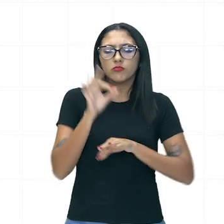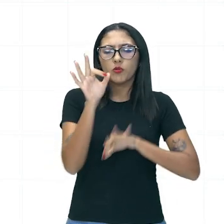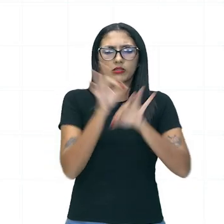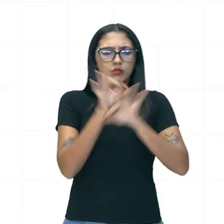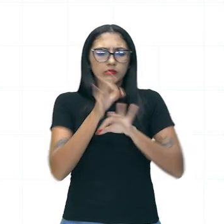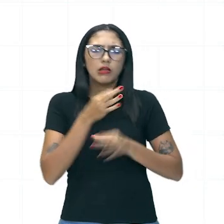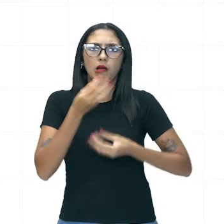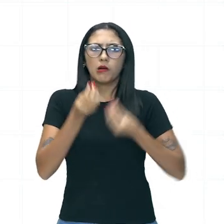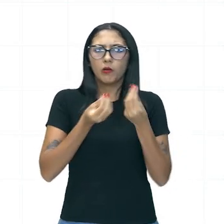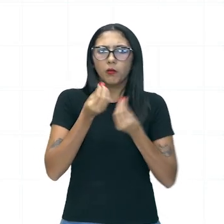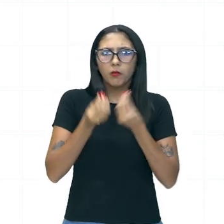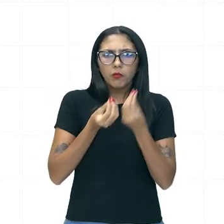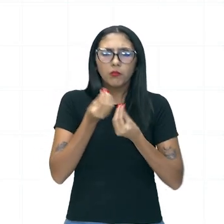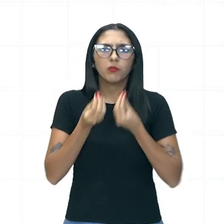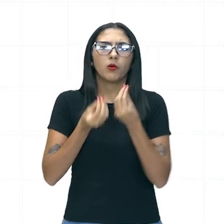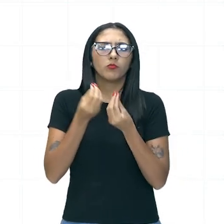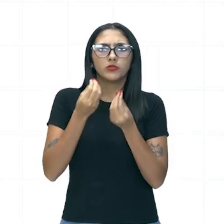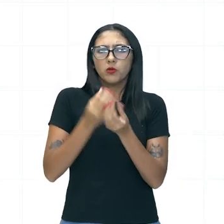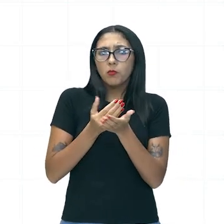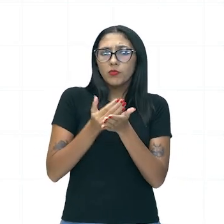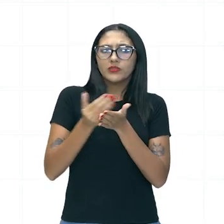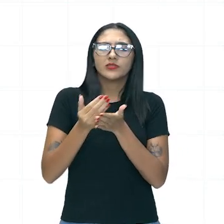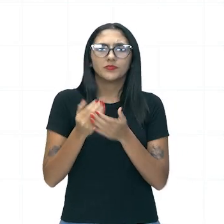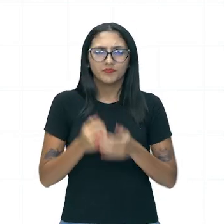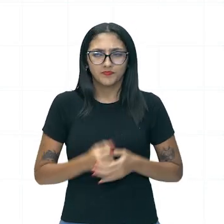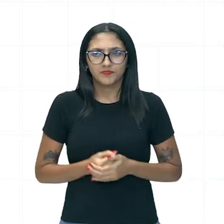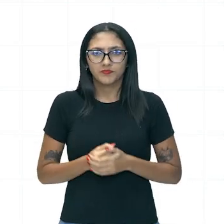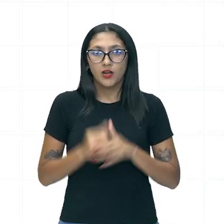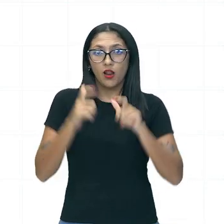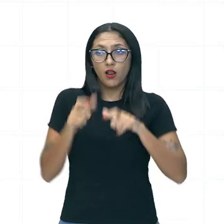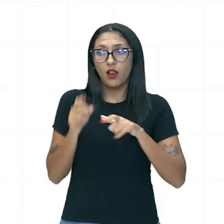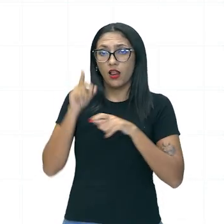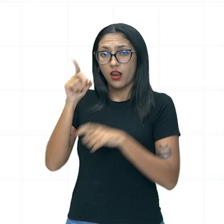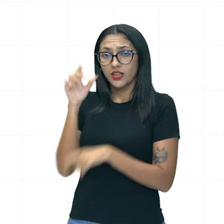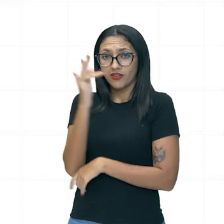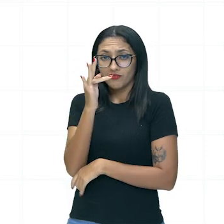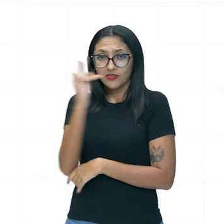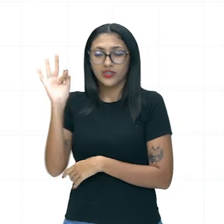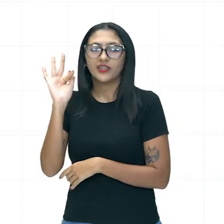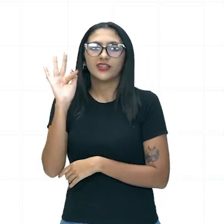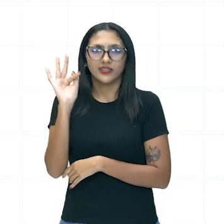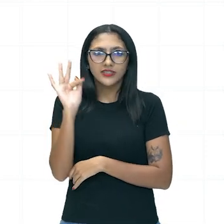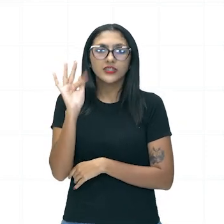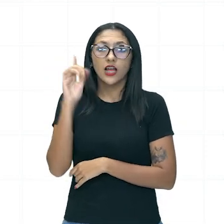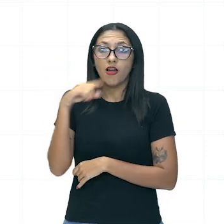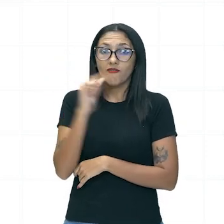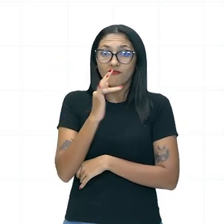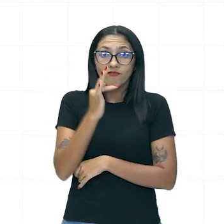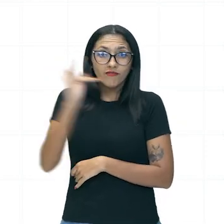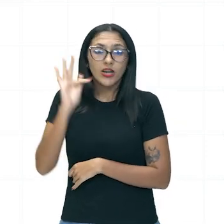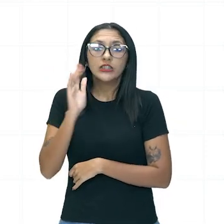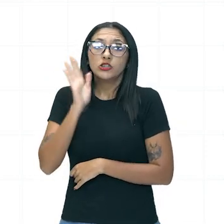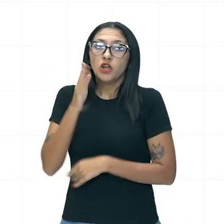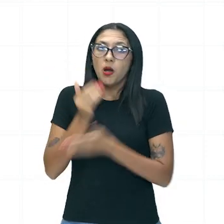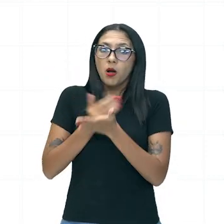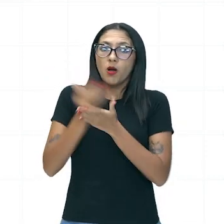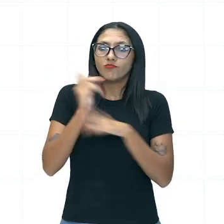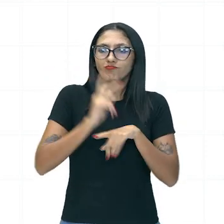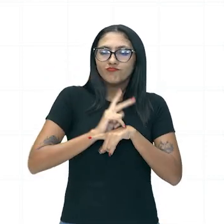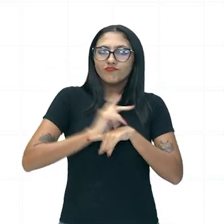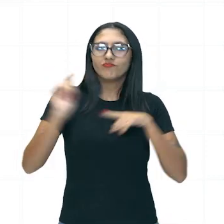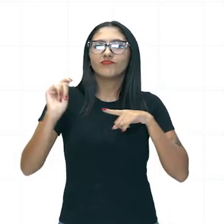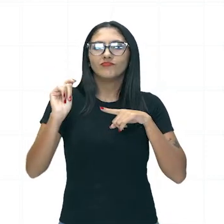vocês vão ver, em Paris, com a vitória dos donos da casa. Então essa figura é uma figura